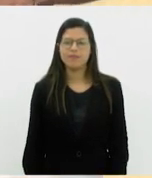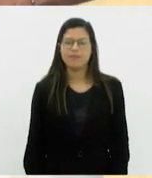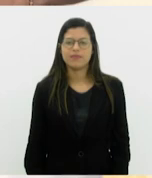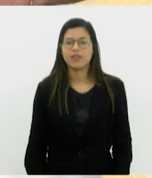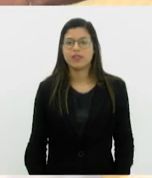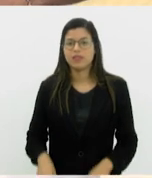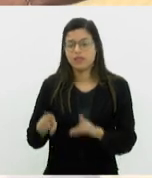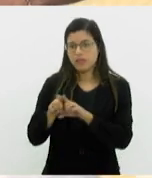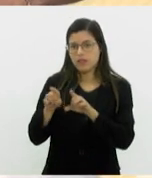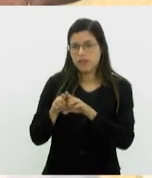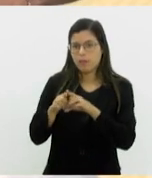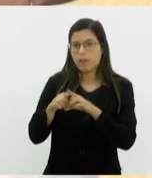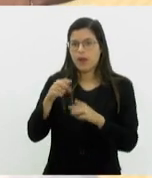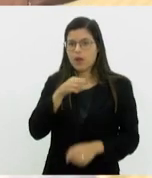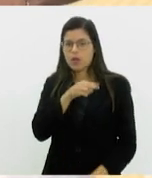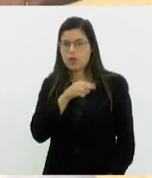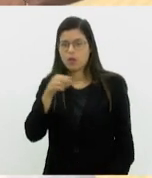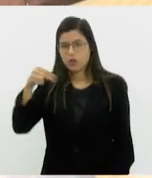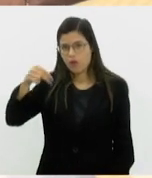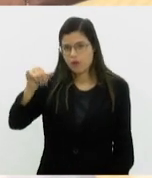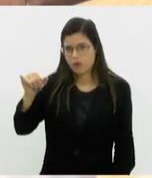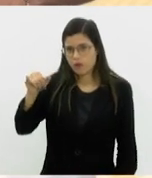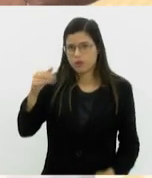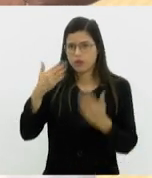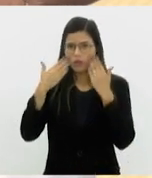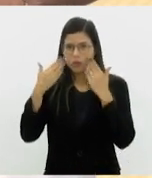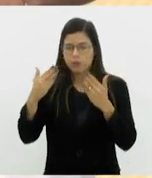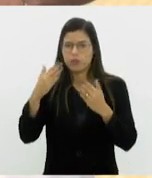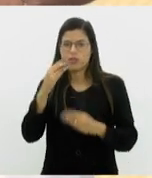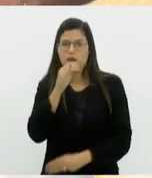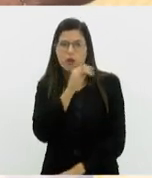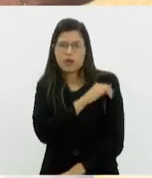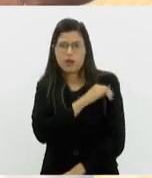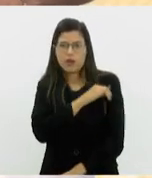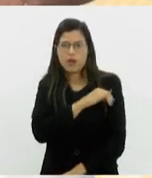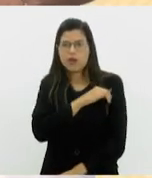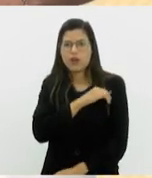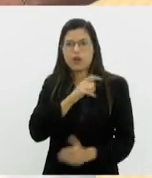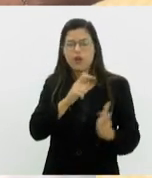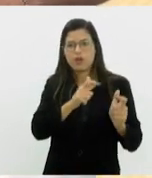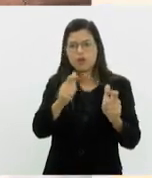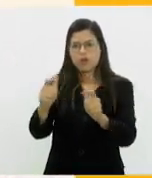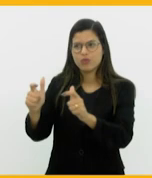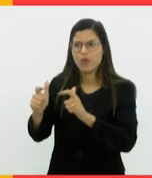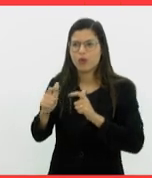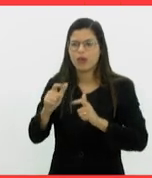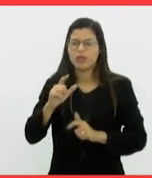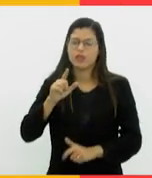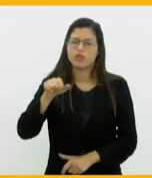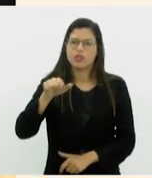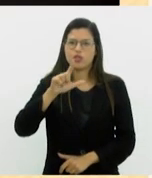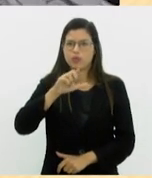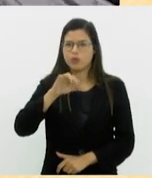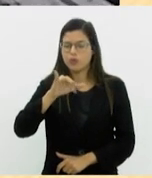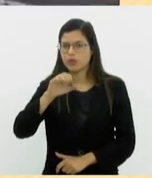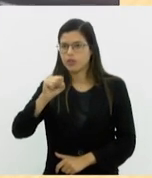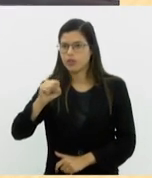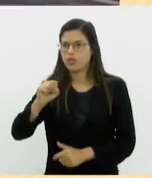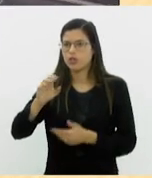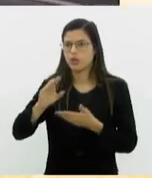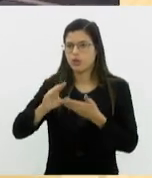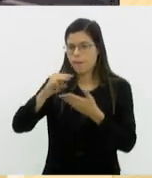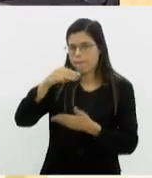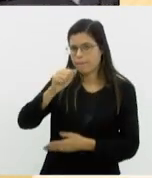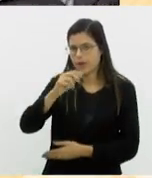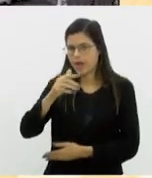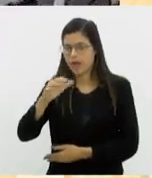Está em cartaz em Nova Iguaçu a exposição Rio de Cidades, Paisagens Mutantes, de Luiz Baltar. Com curadoria de Márcia